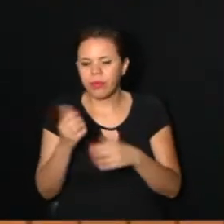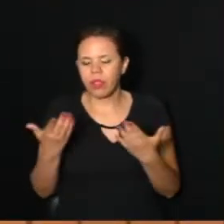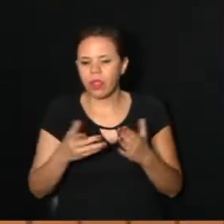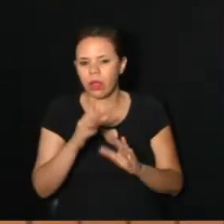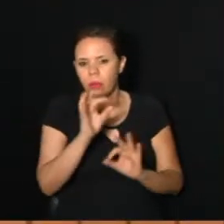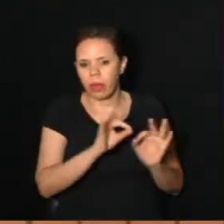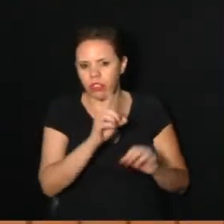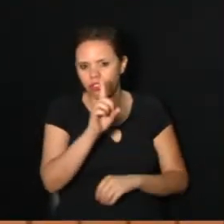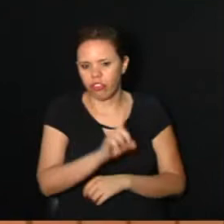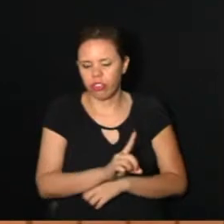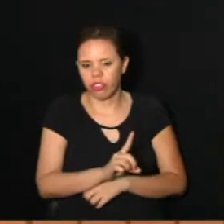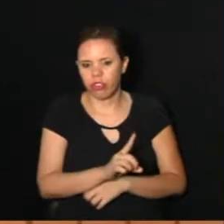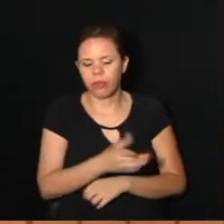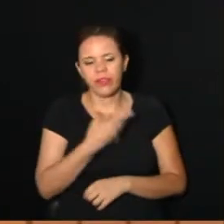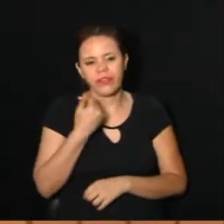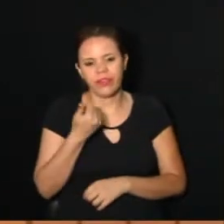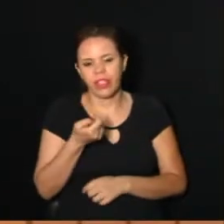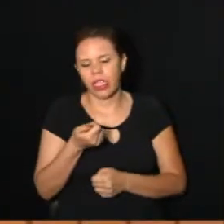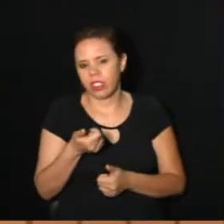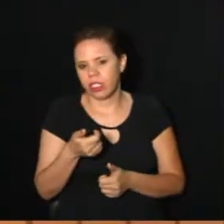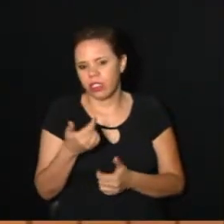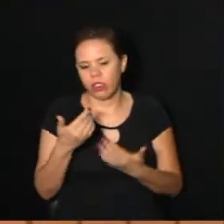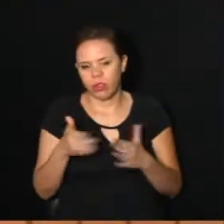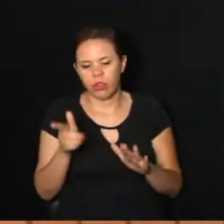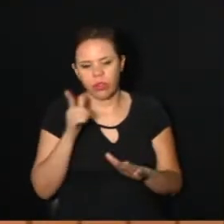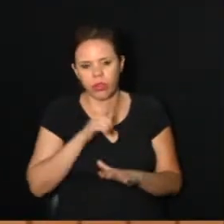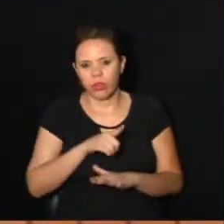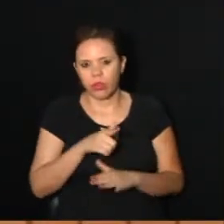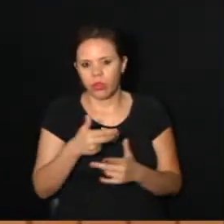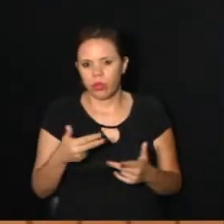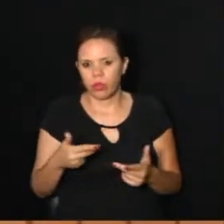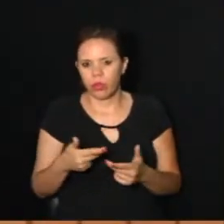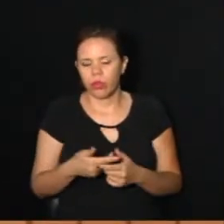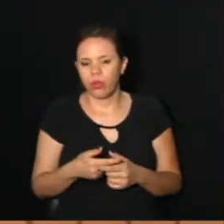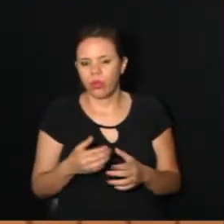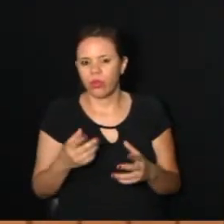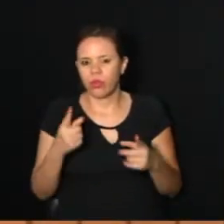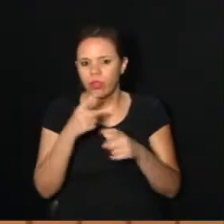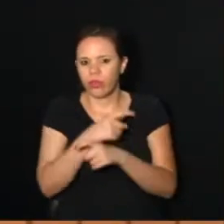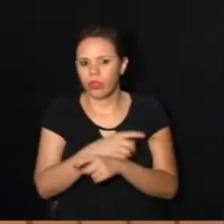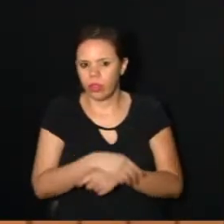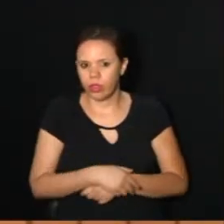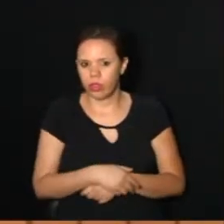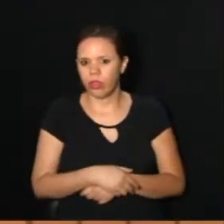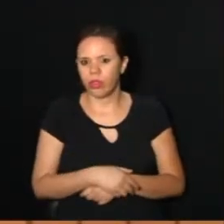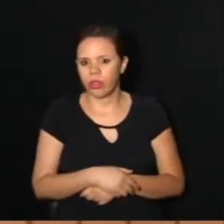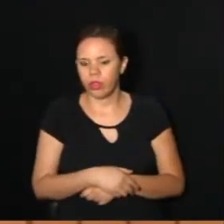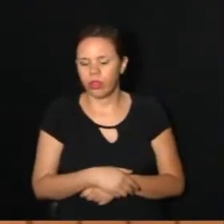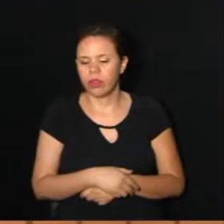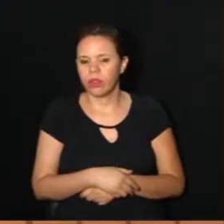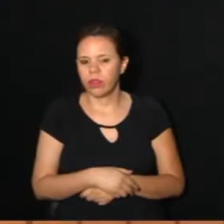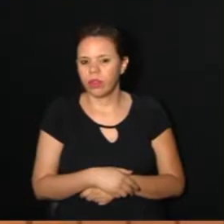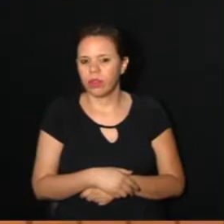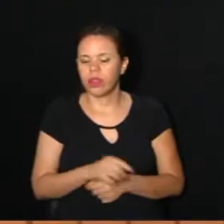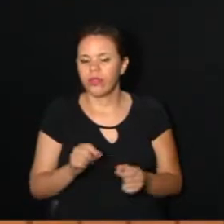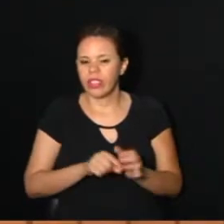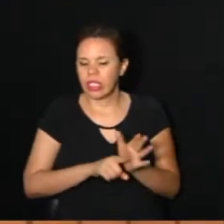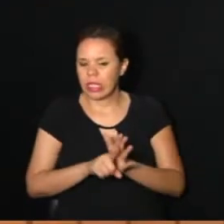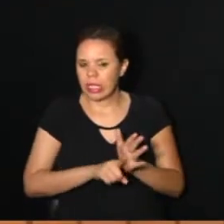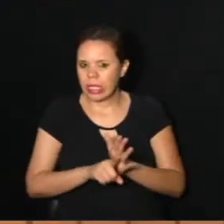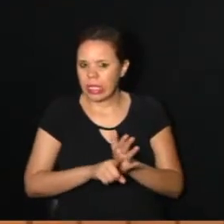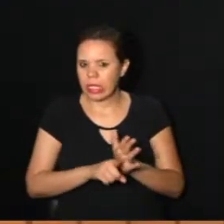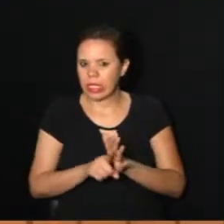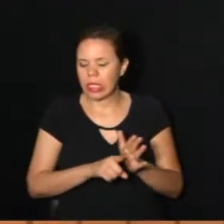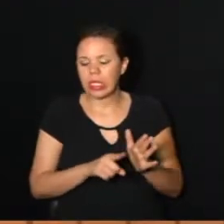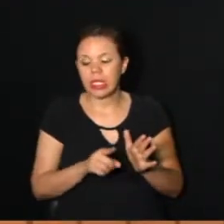diretor mais facilmente ainda. Se for algo muito complexo, atualmente, ele vai ter que fazer um estudo de impacto de